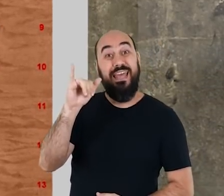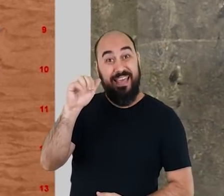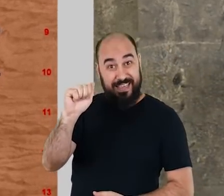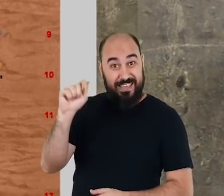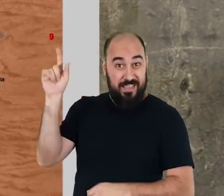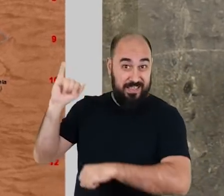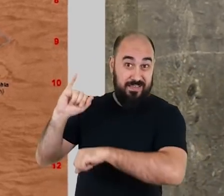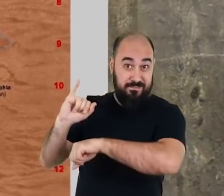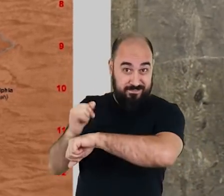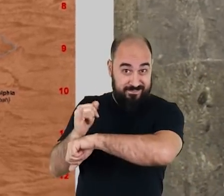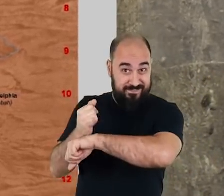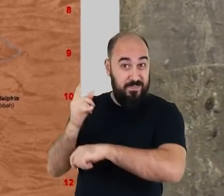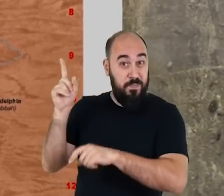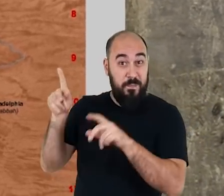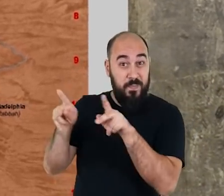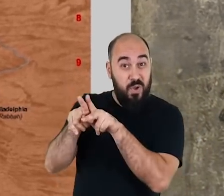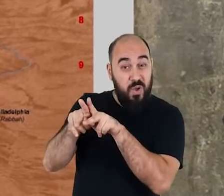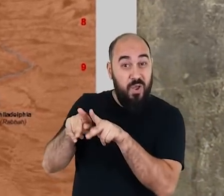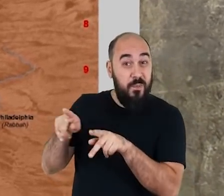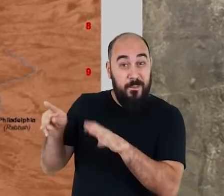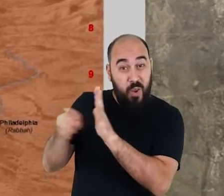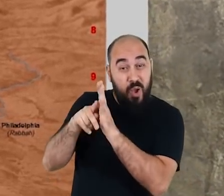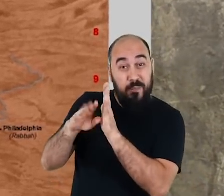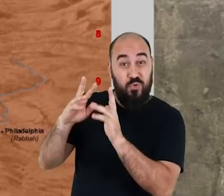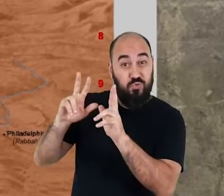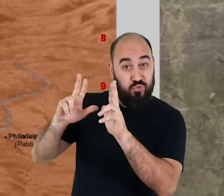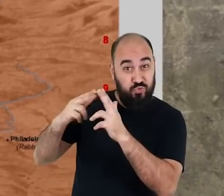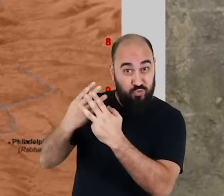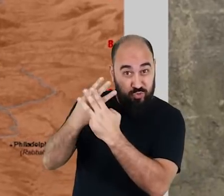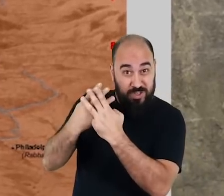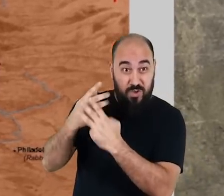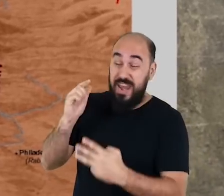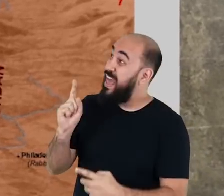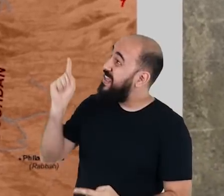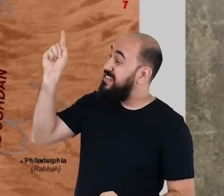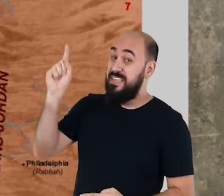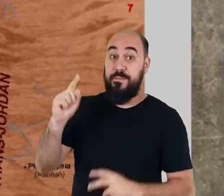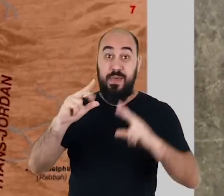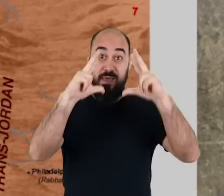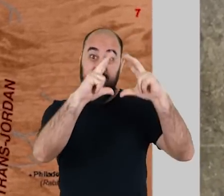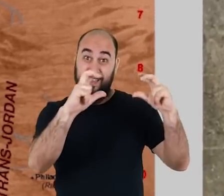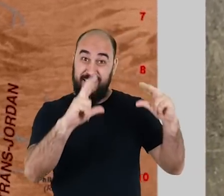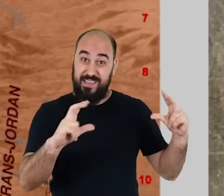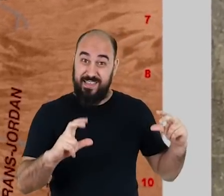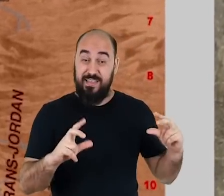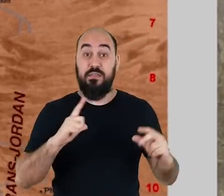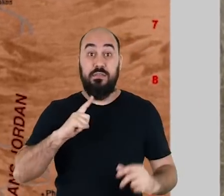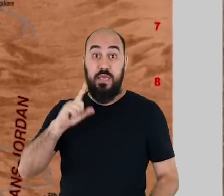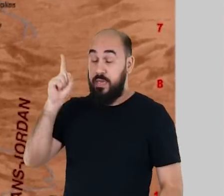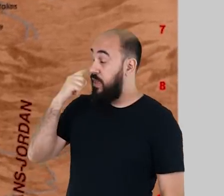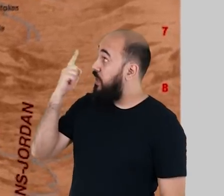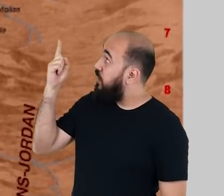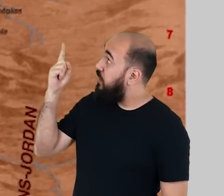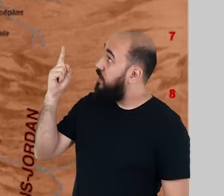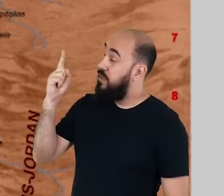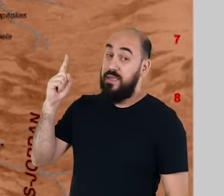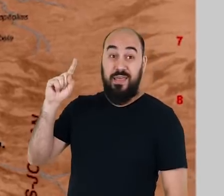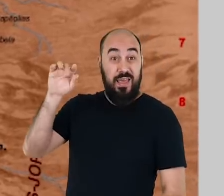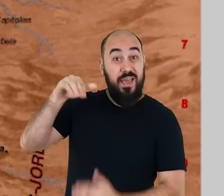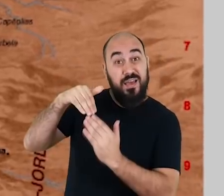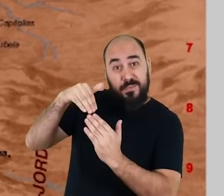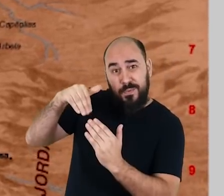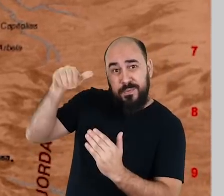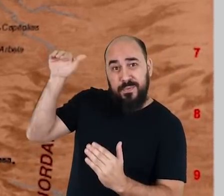dos judeus. Lá em cima você tem a província da Síria e ao canto, já ali na situação